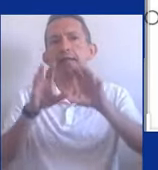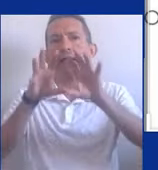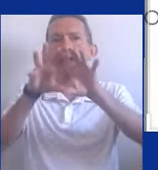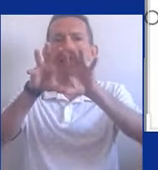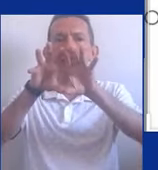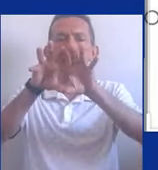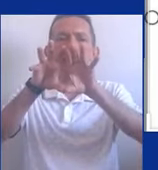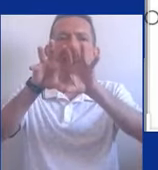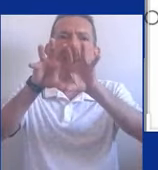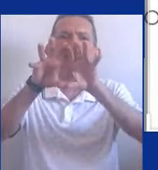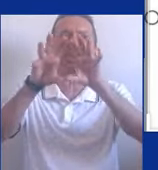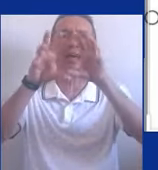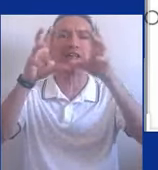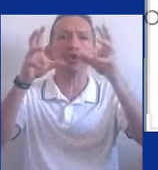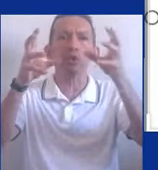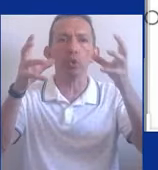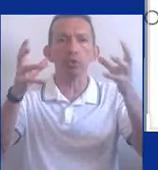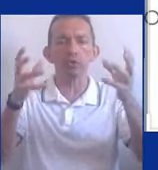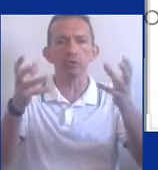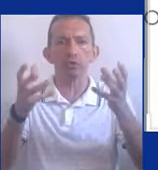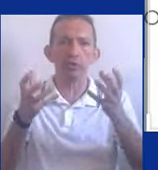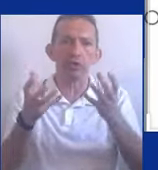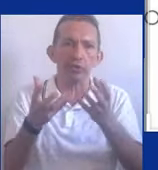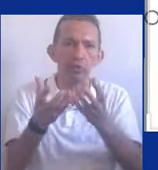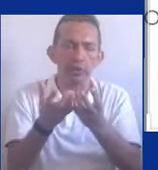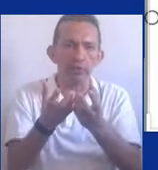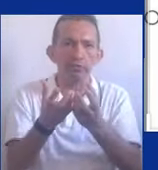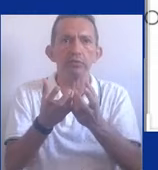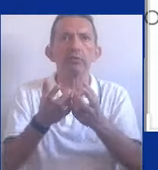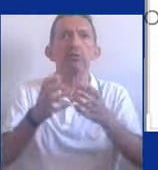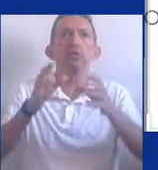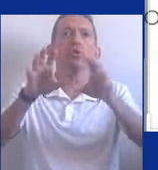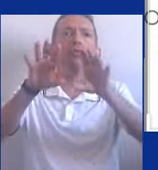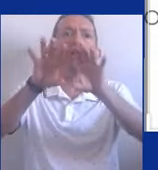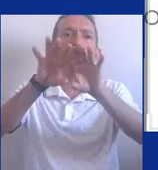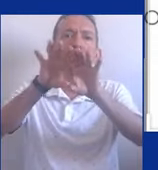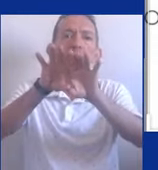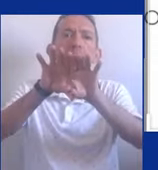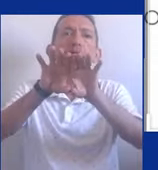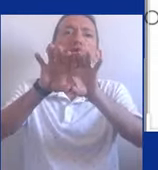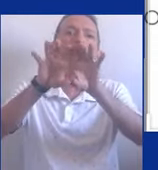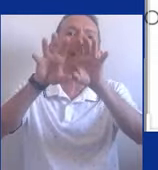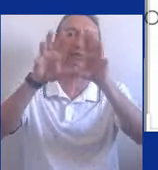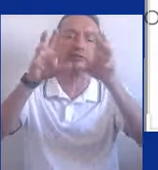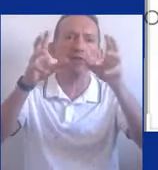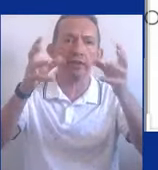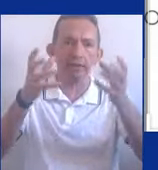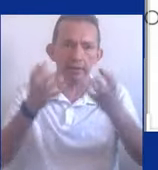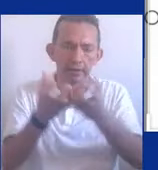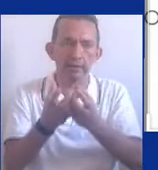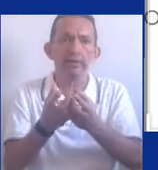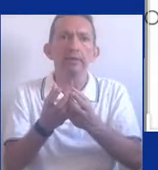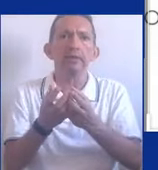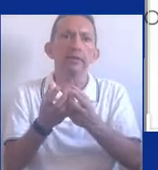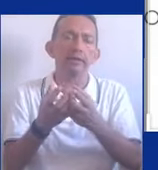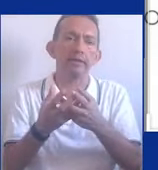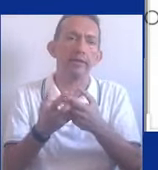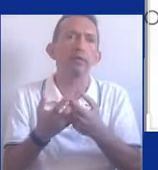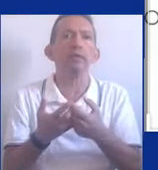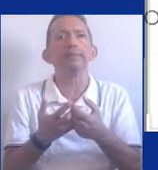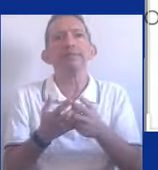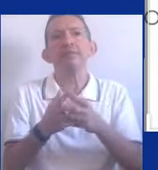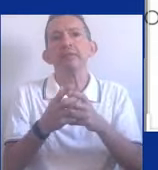analisa aquele material gelatinoso, como a gente vê no livro, como a gente vê na micrografia, né,